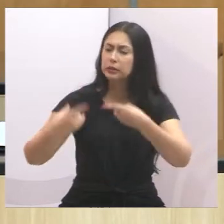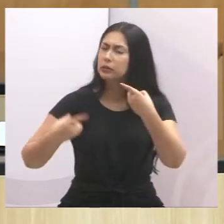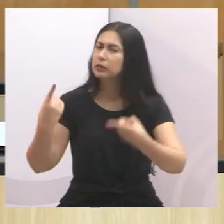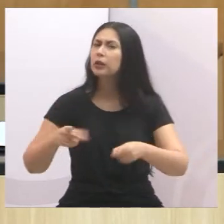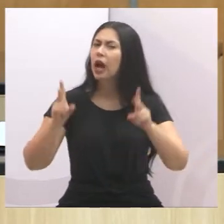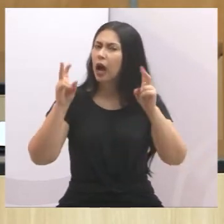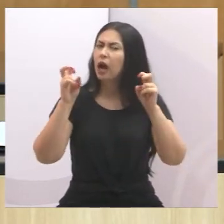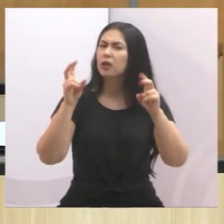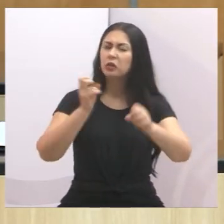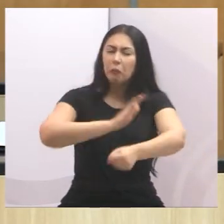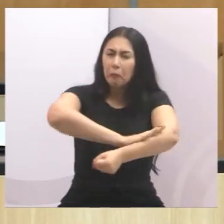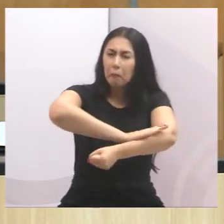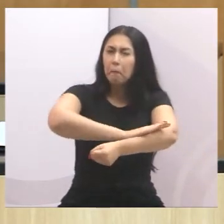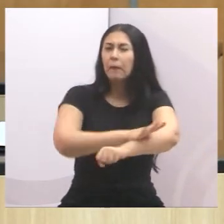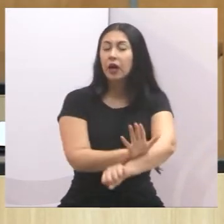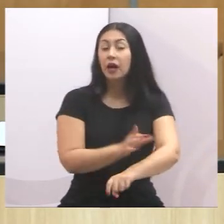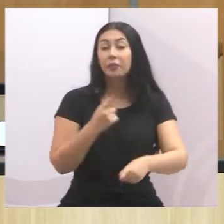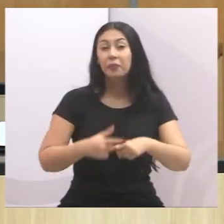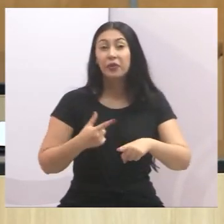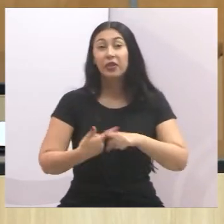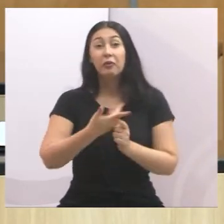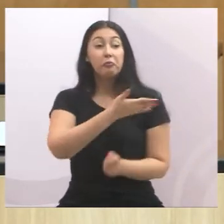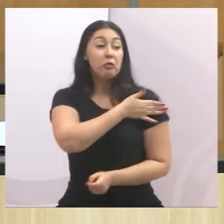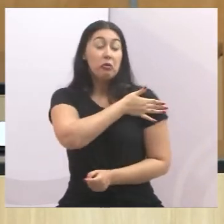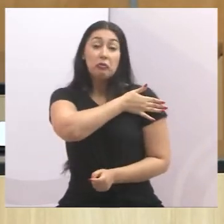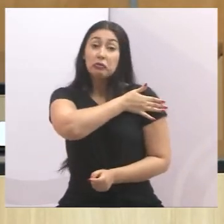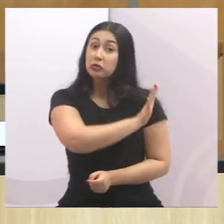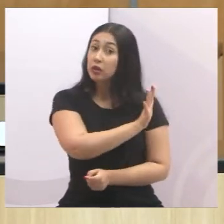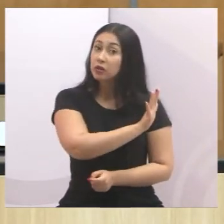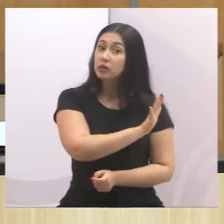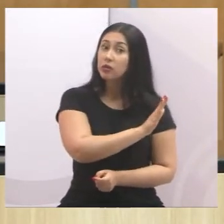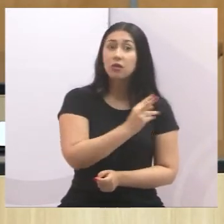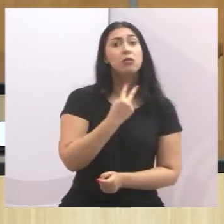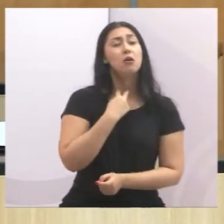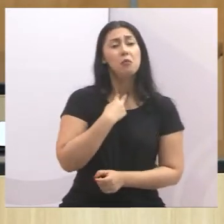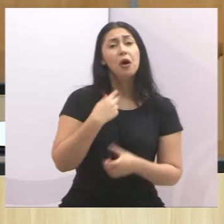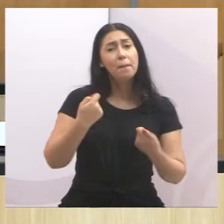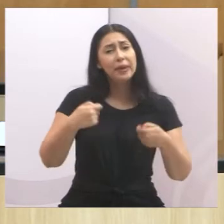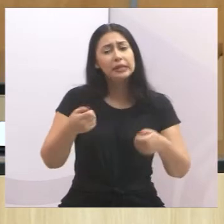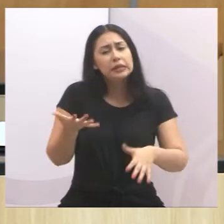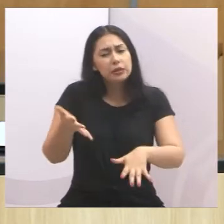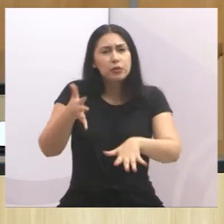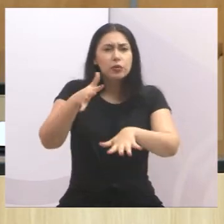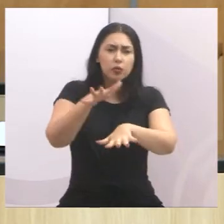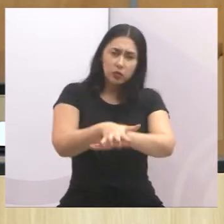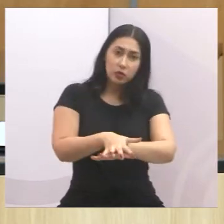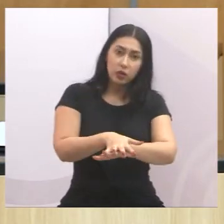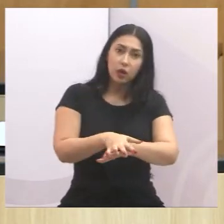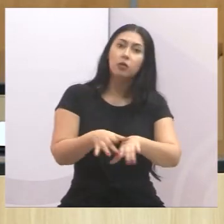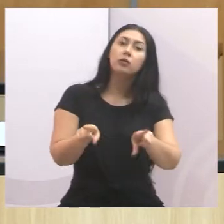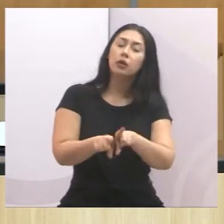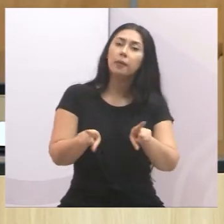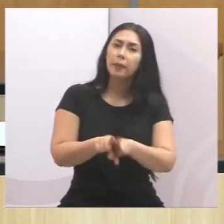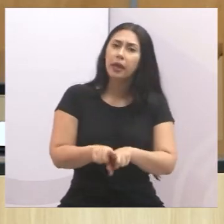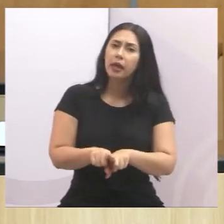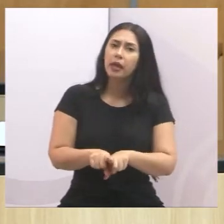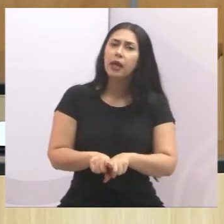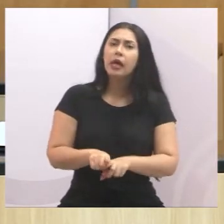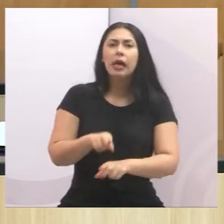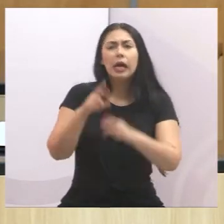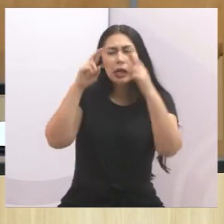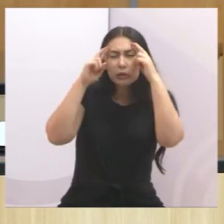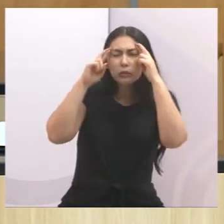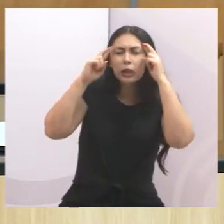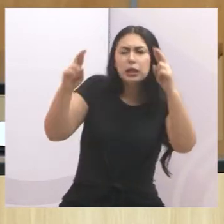a igualdade social, a discriminação, a inclusão do negro na sociedade e a preservação das religiões e culturas